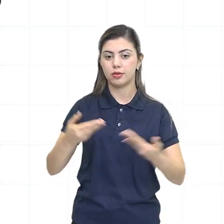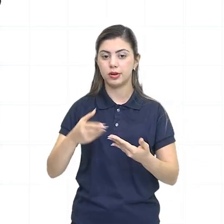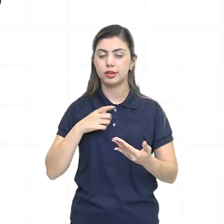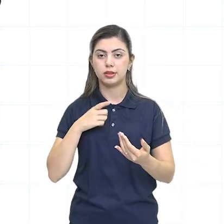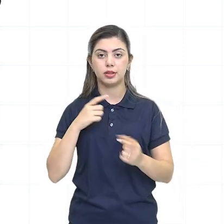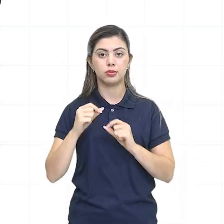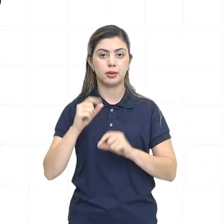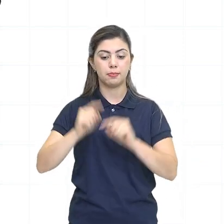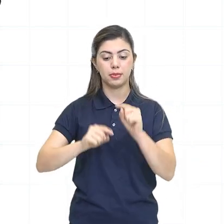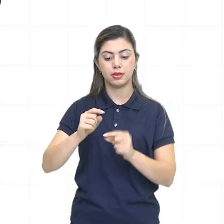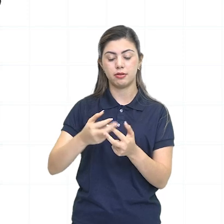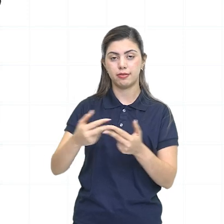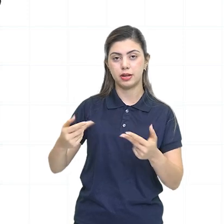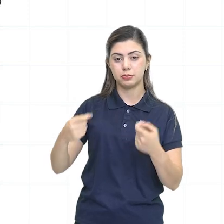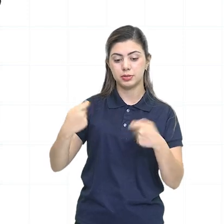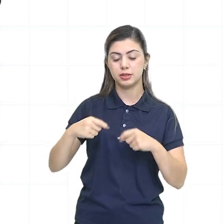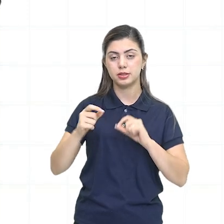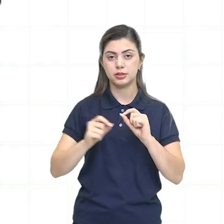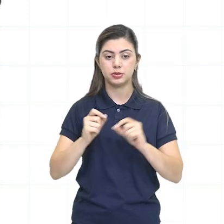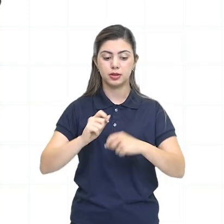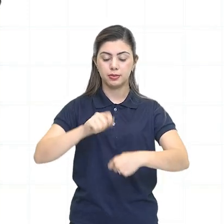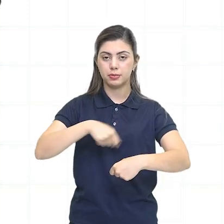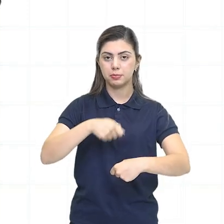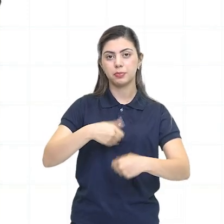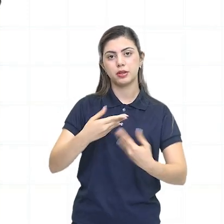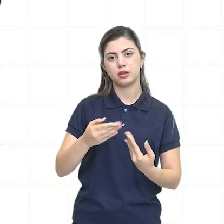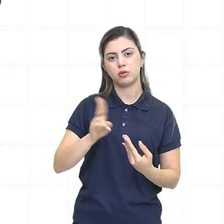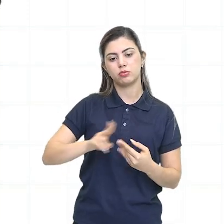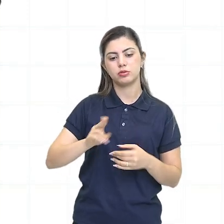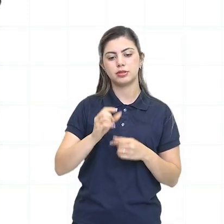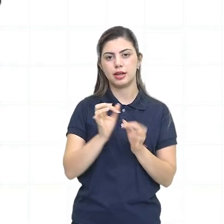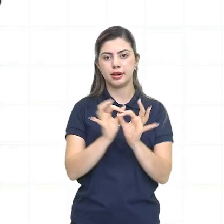ingredientes e vou separar com vírgula.